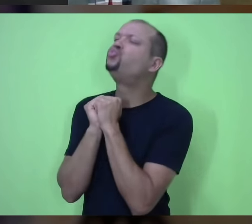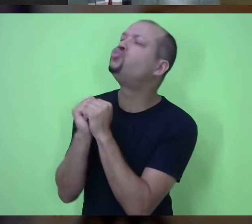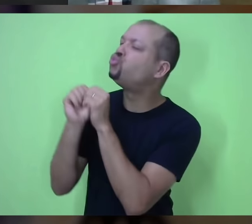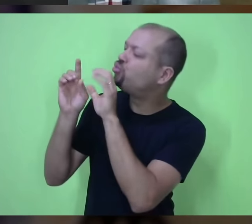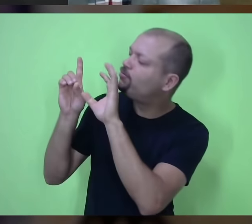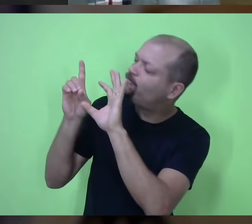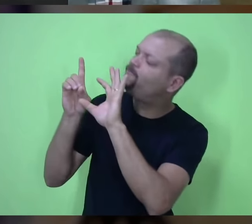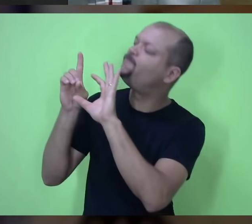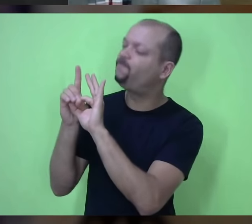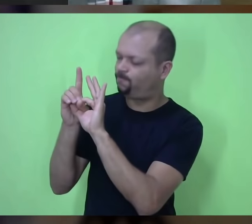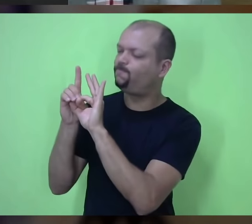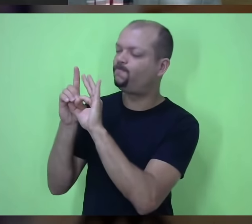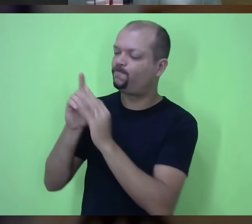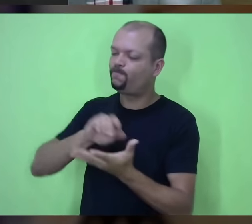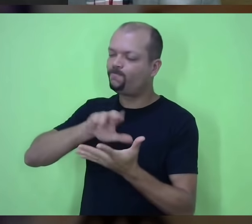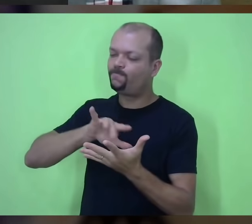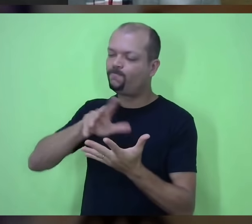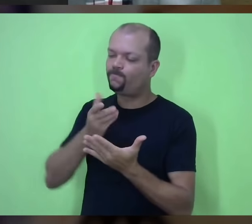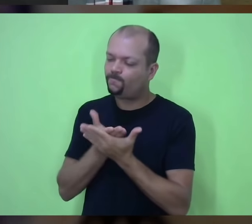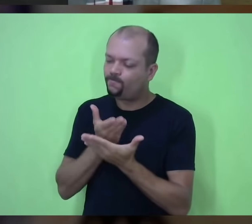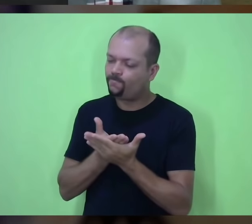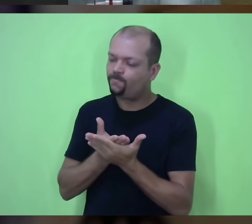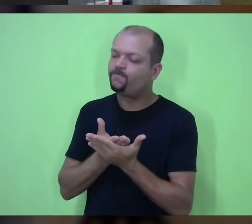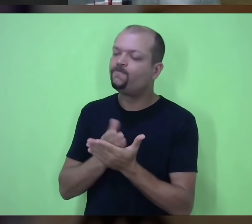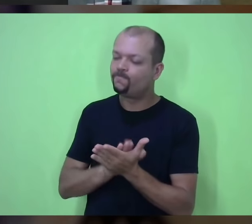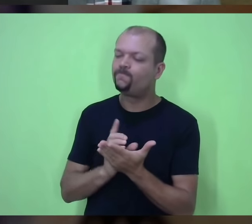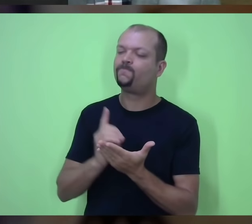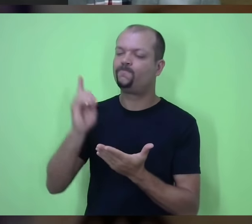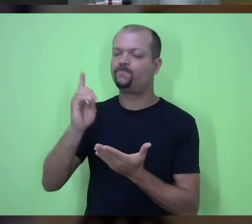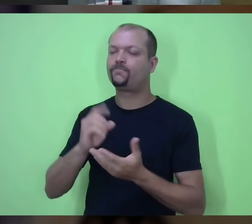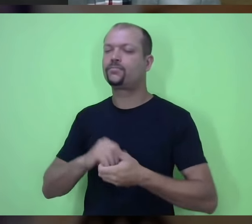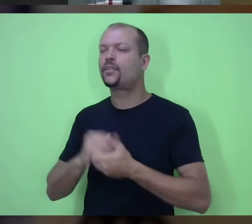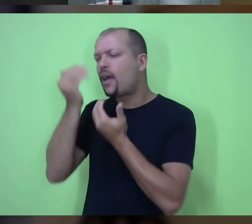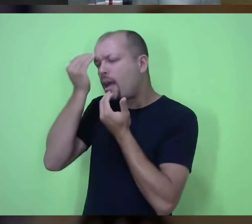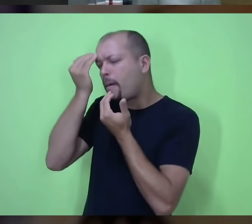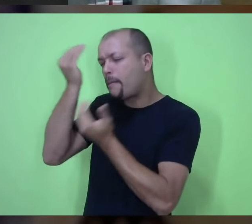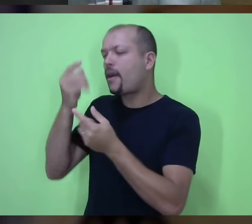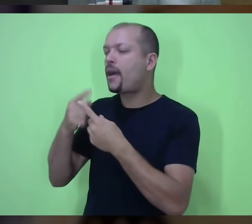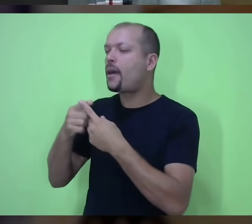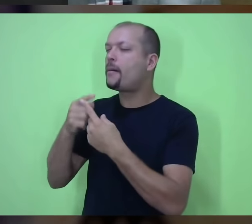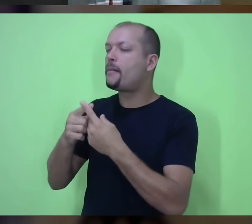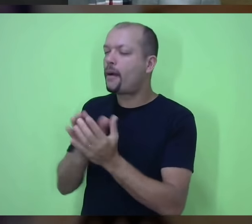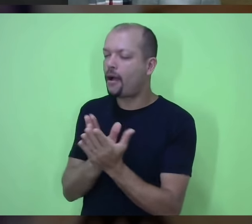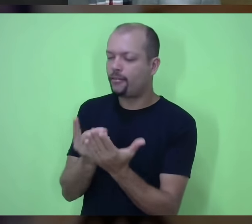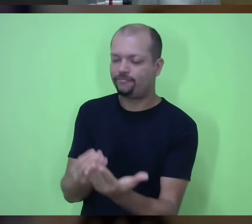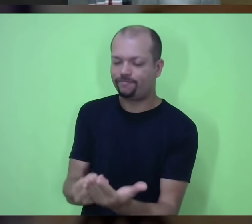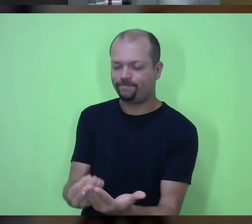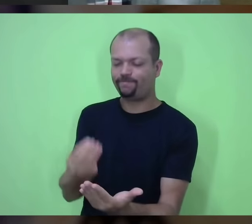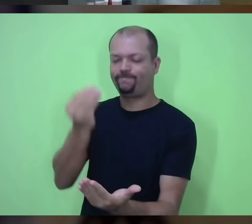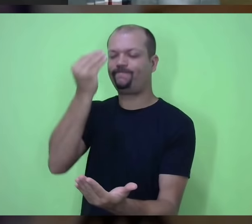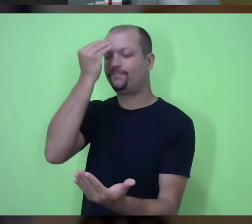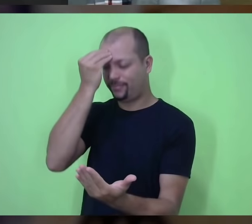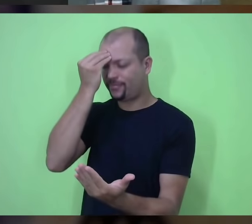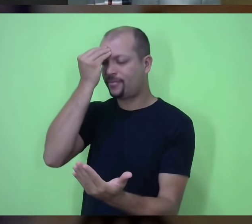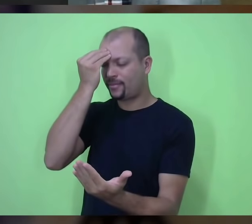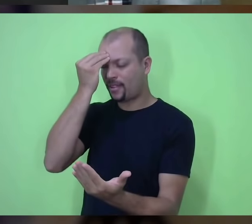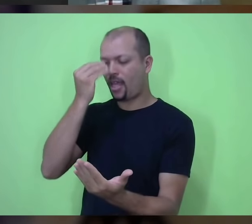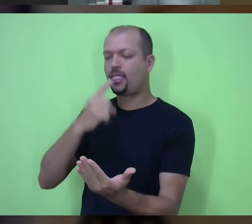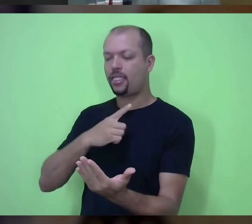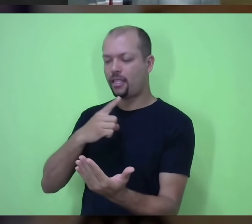de Ti através do estudo da Tua Palavra. Obrigado, Senhor, porque a Tua revelação foi